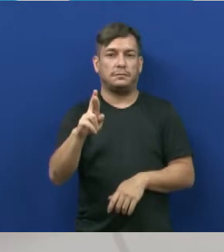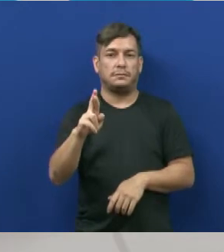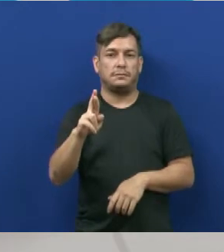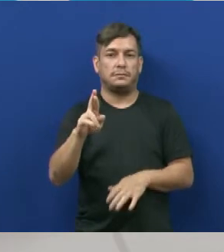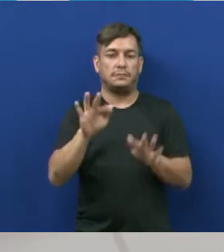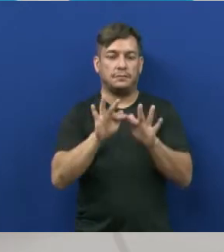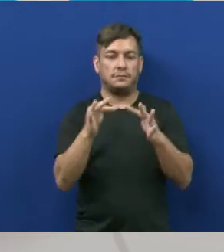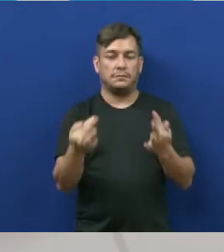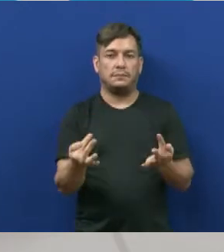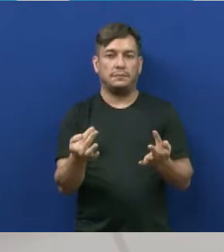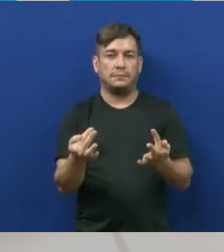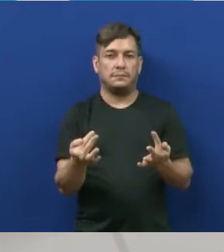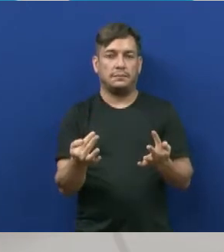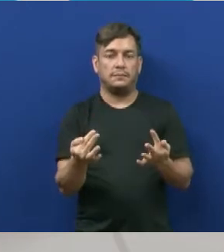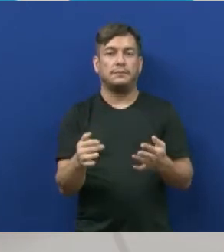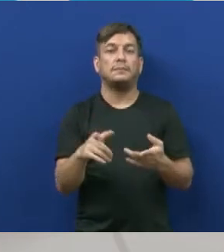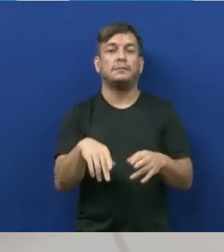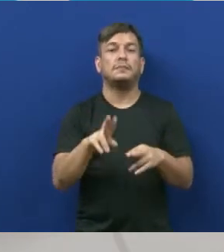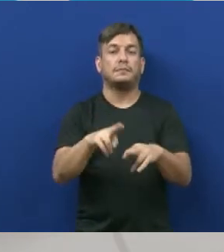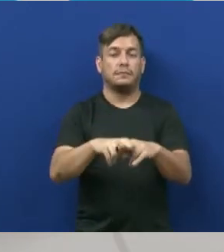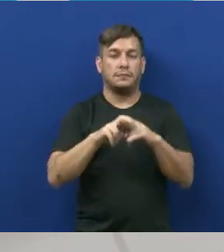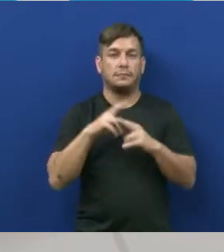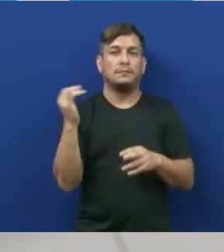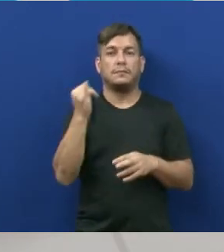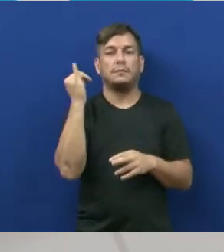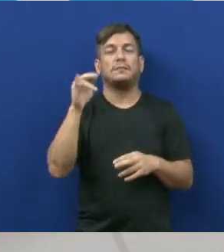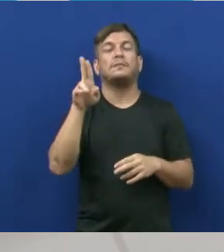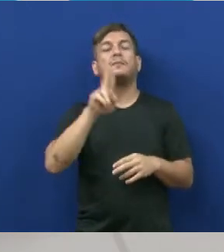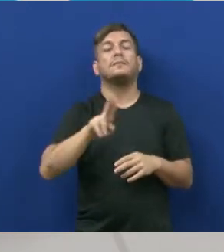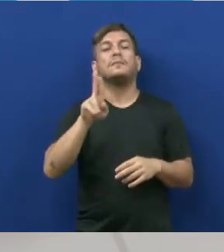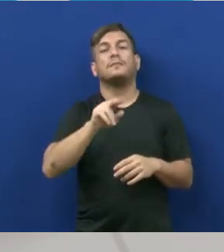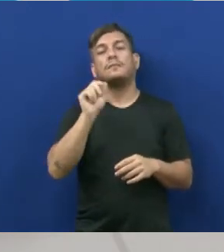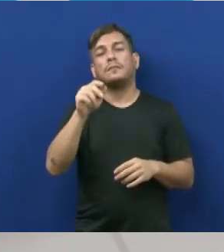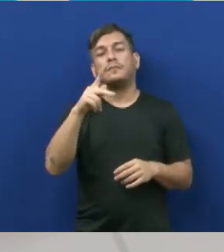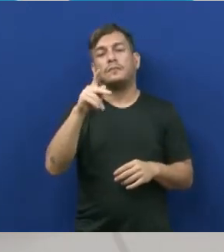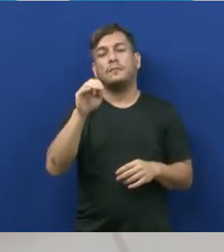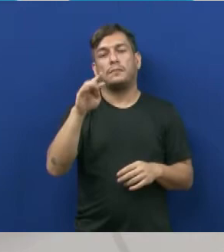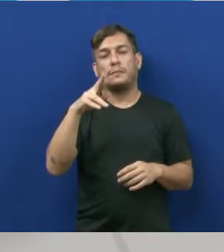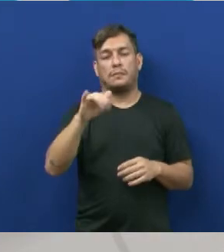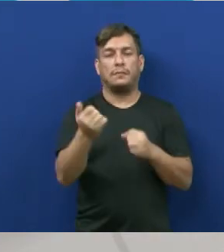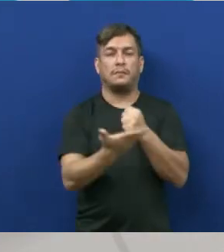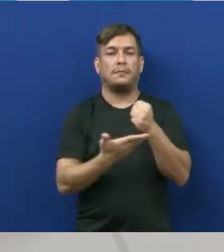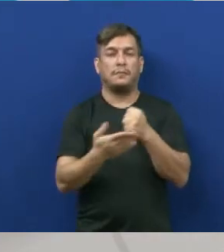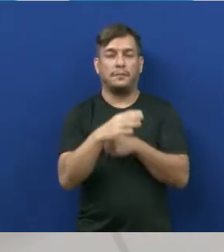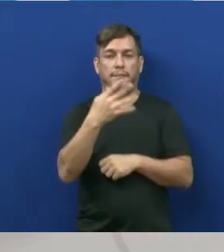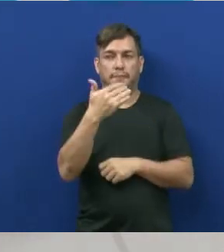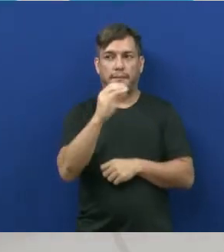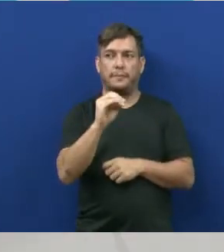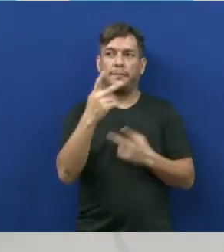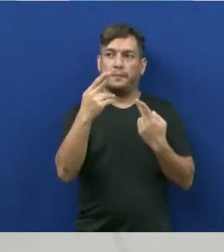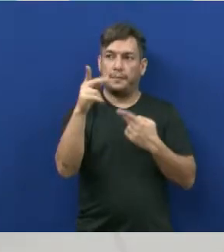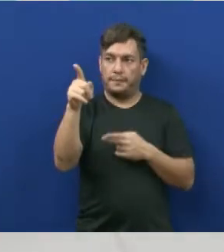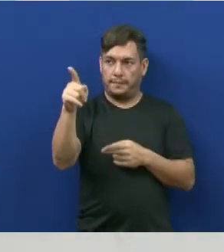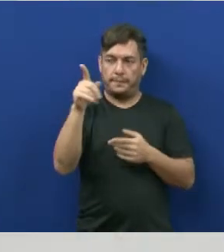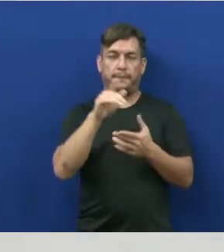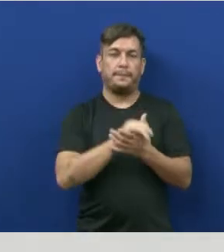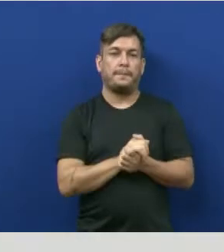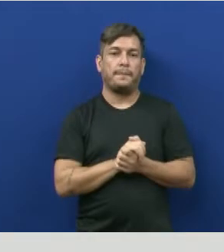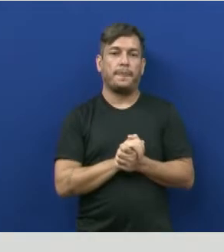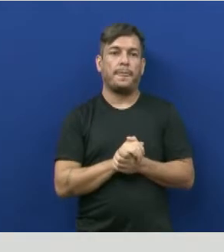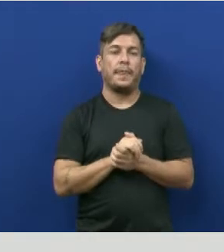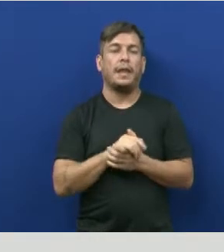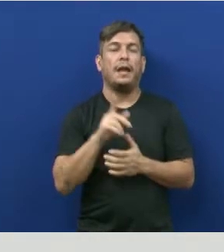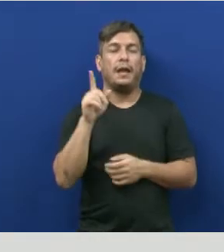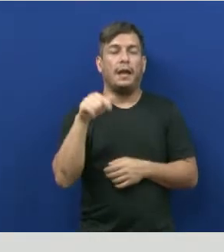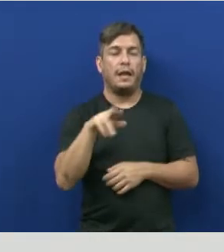mais simplificada. Para isso, a gente utiliza a potenciação com a base 10, da maneira que aparece aí para vocês. A notação científica